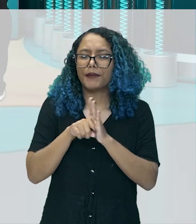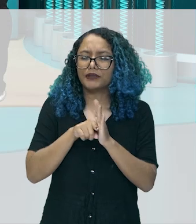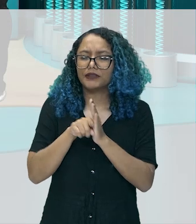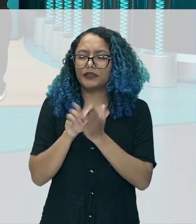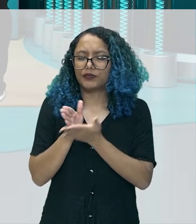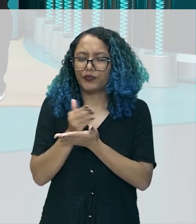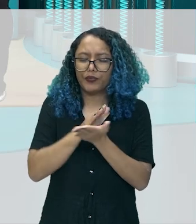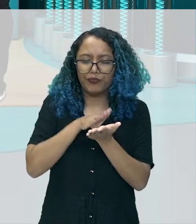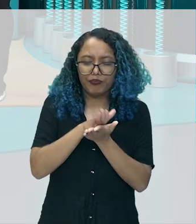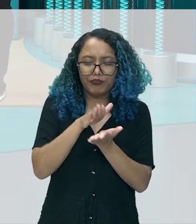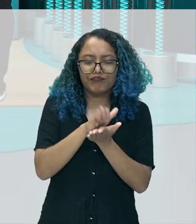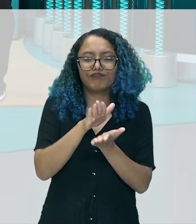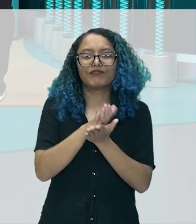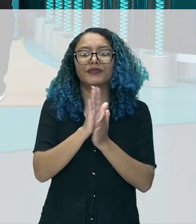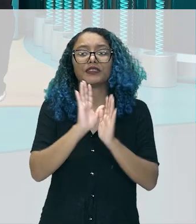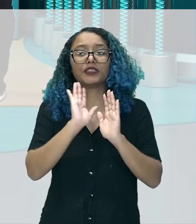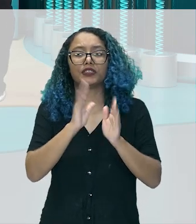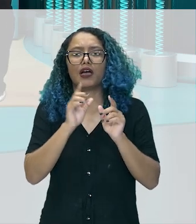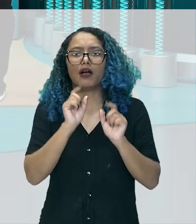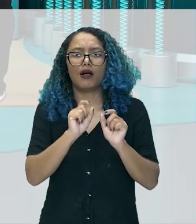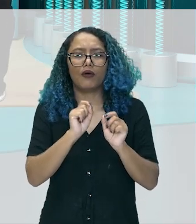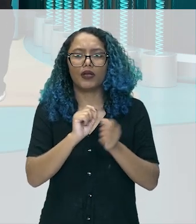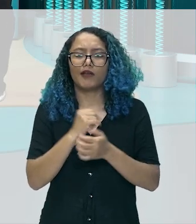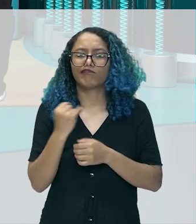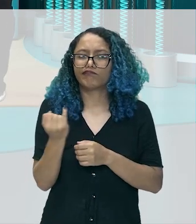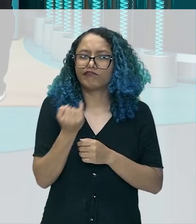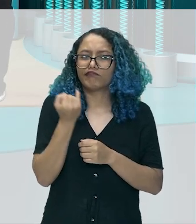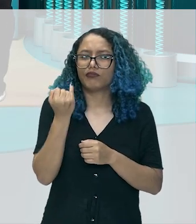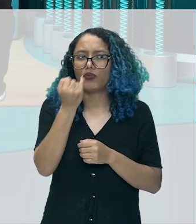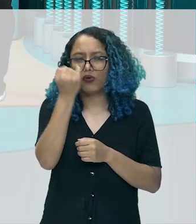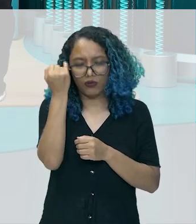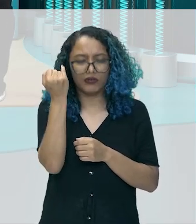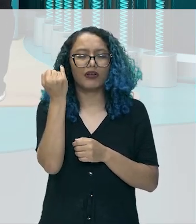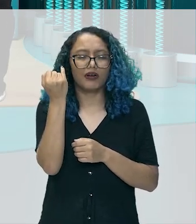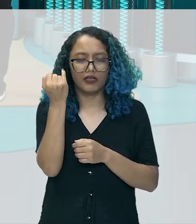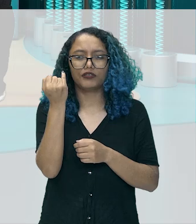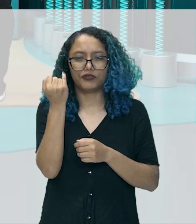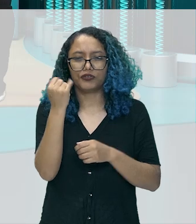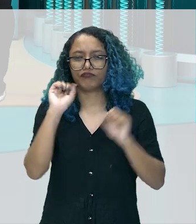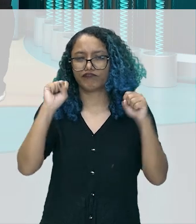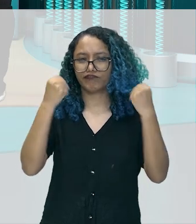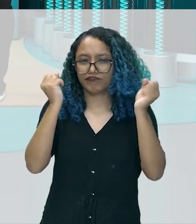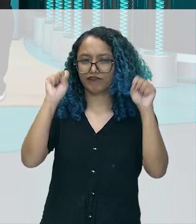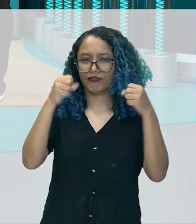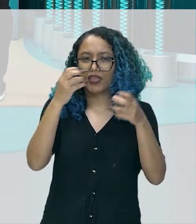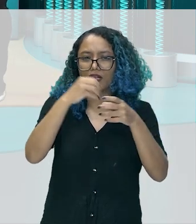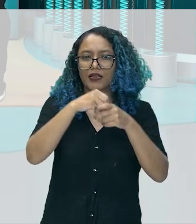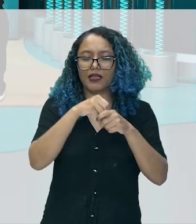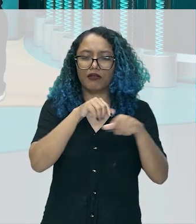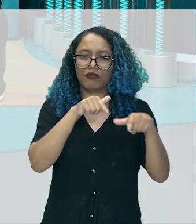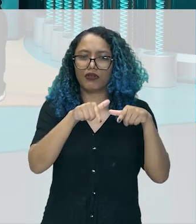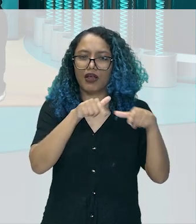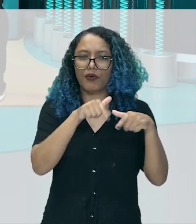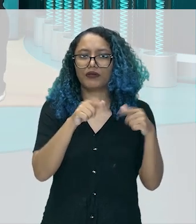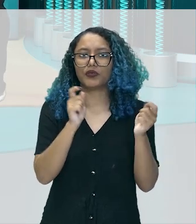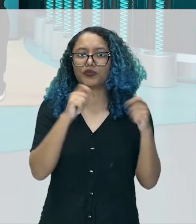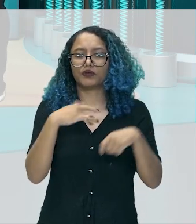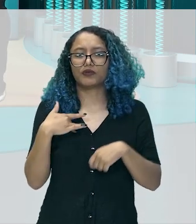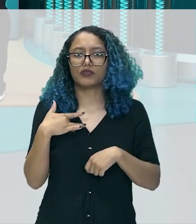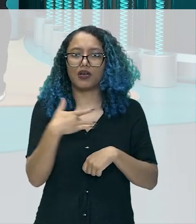ginástica laboral, né? Para quem não conhece, a ginástica laboral é um tipo de ginástica voltado para os colaboradores